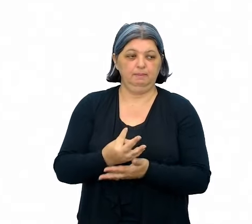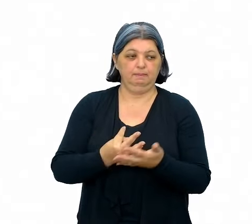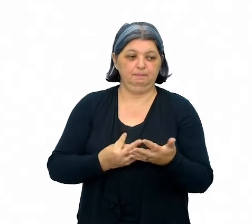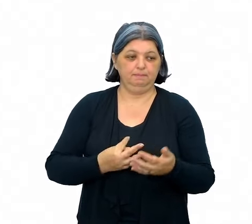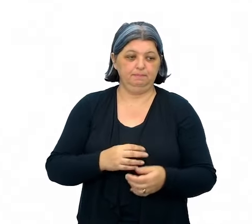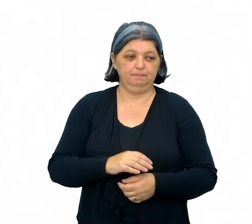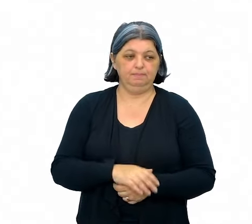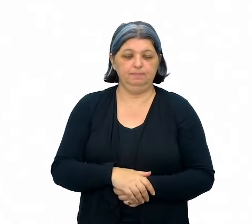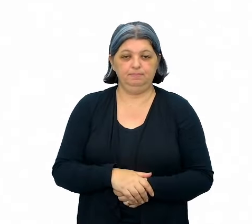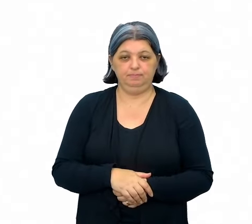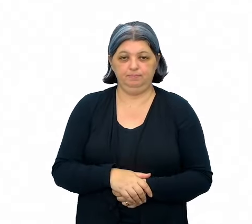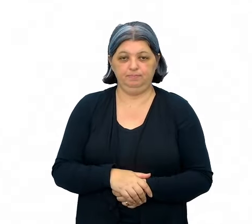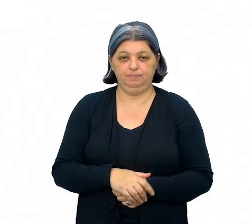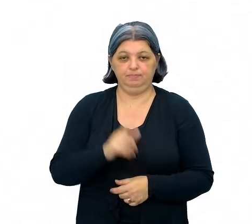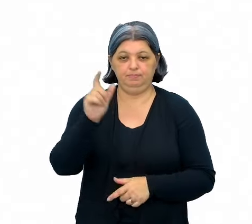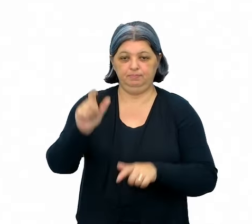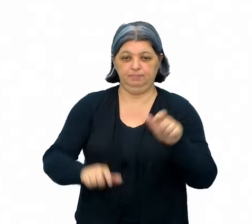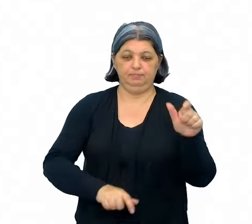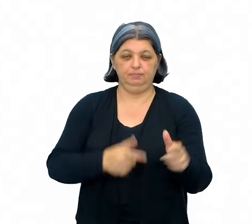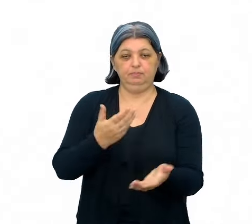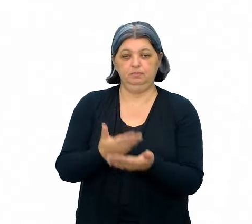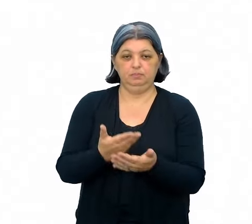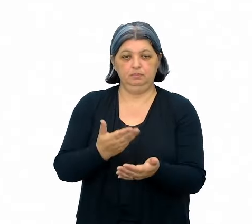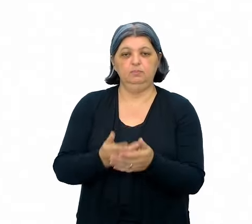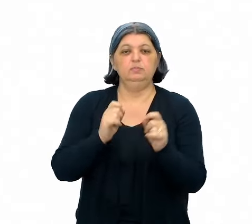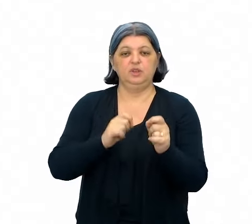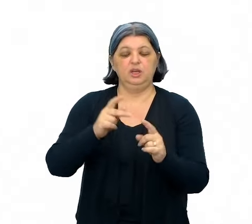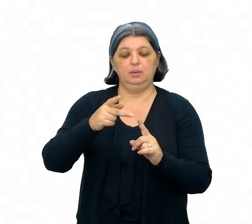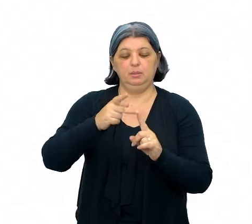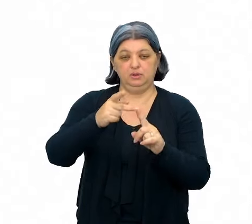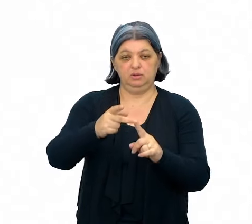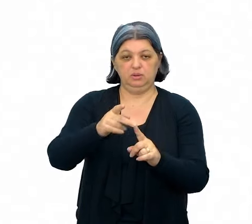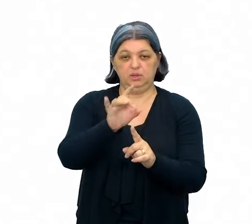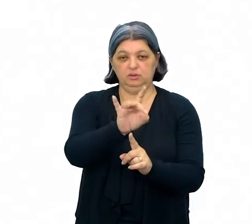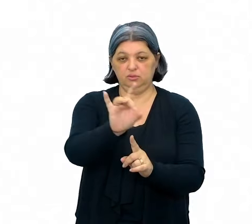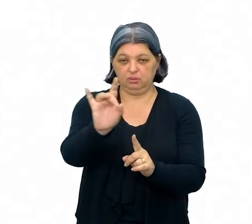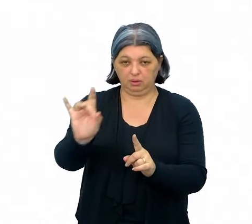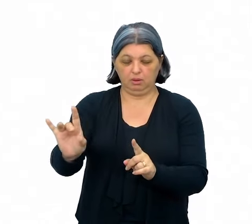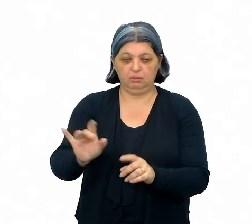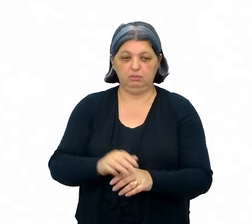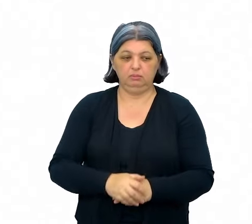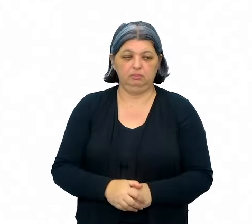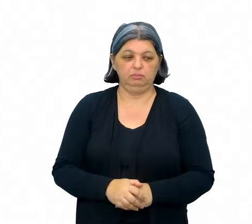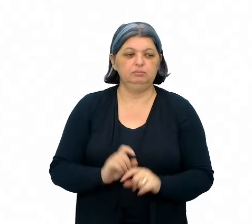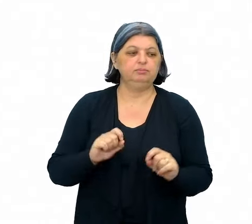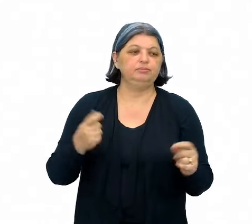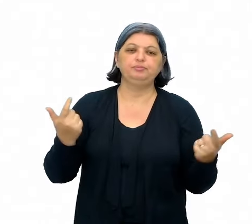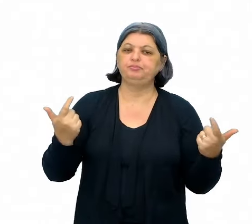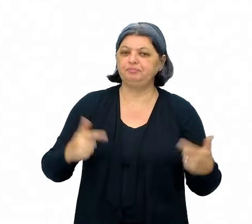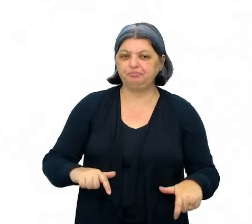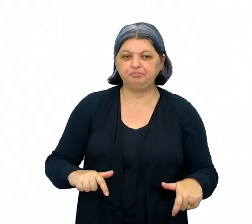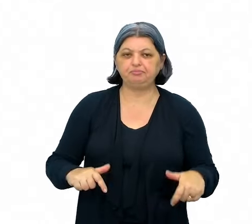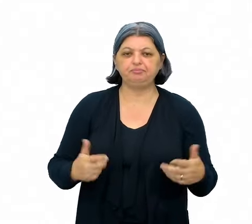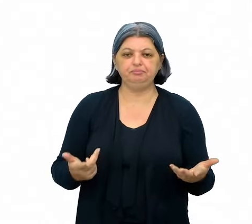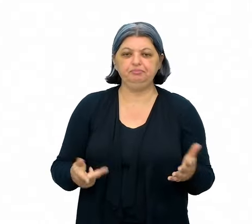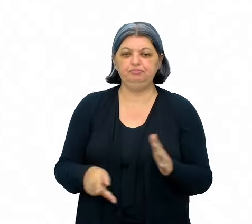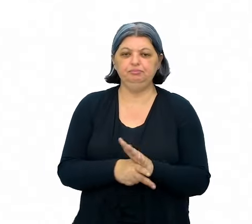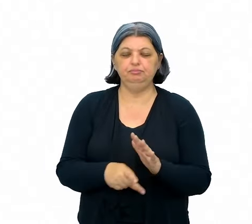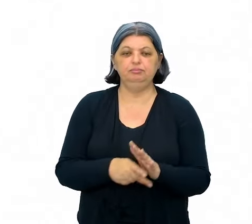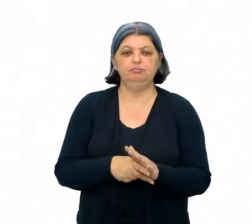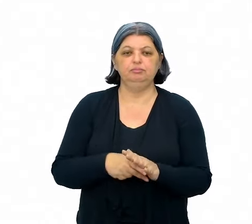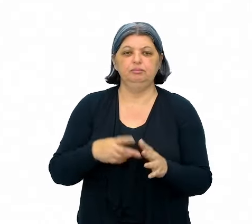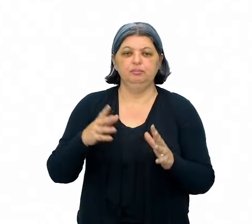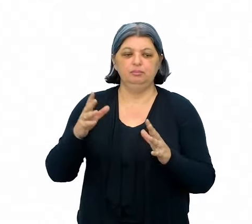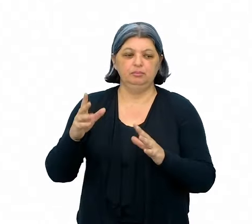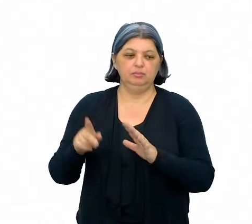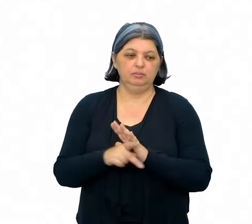com os estudantes, por exemplo, de quem são esses personagens, onde se passa, qual o grande conflito